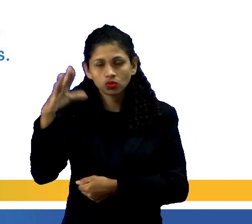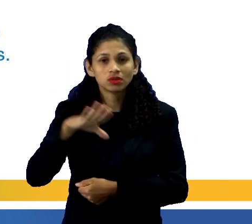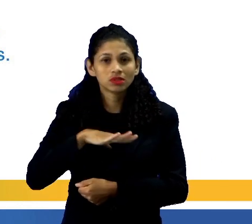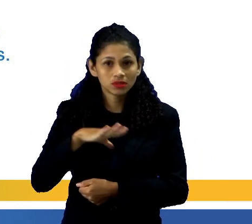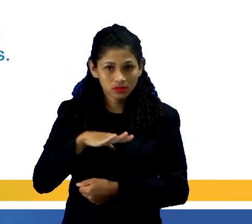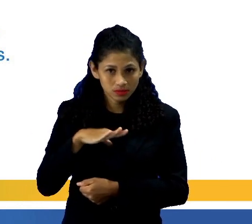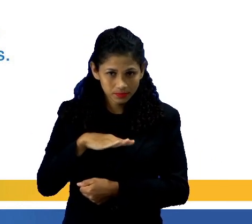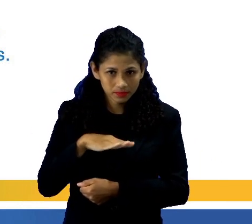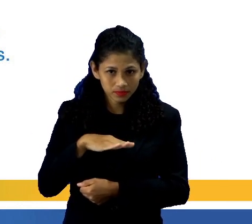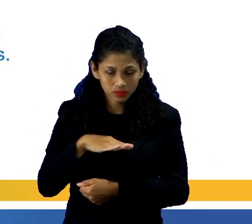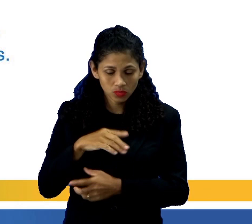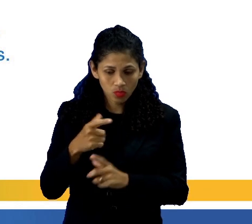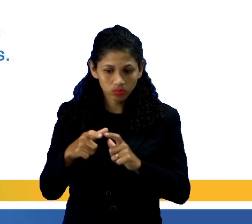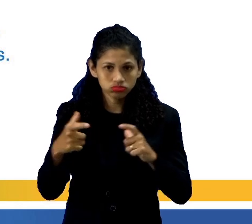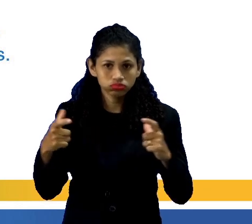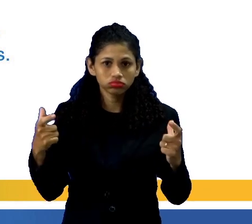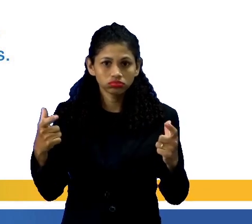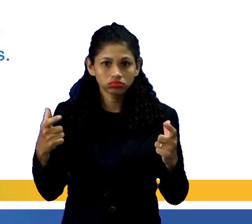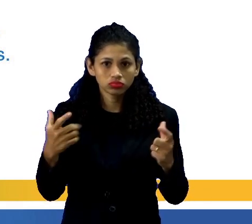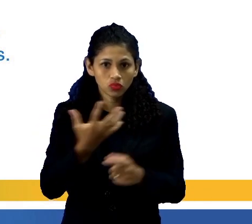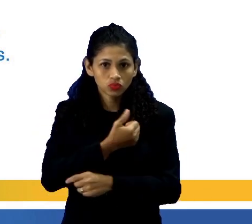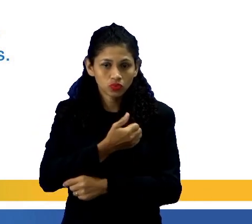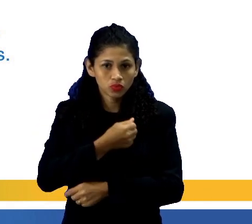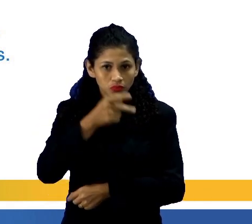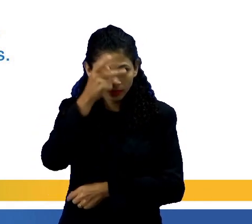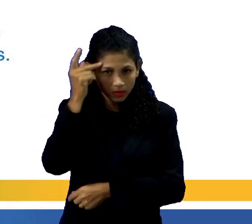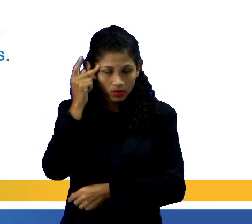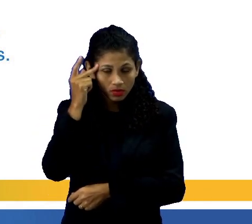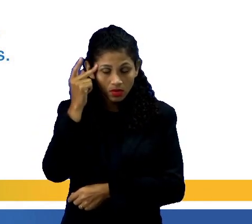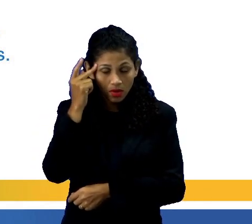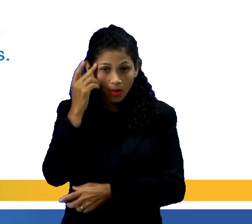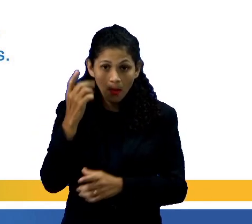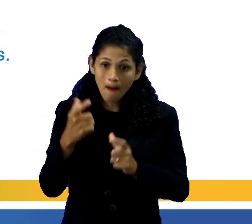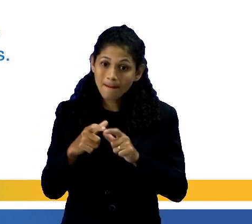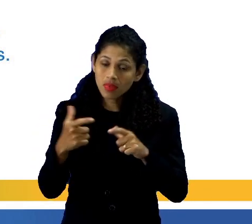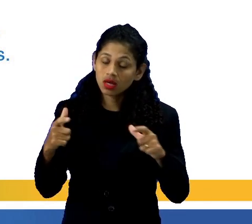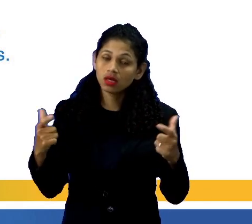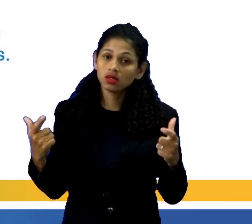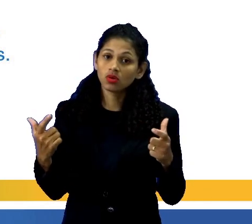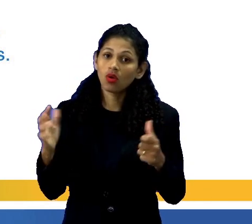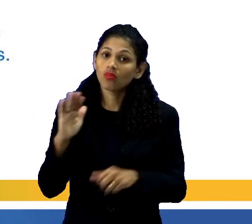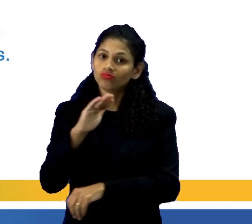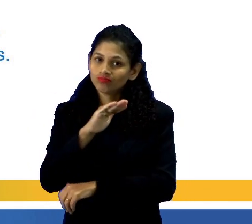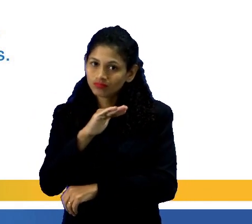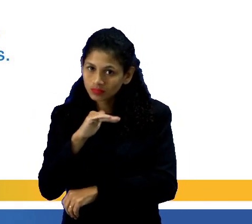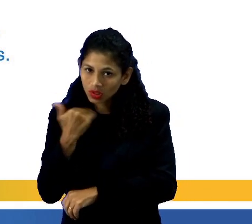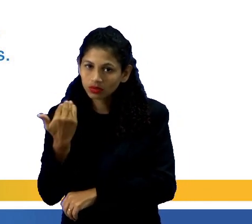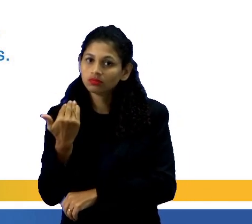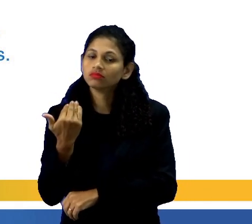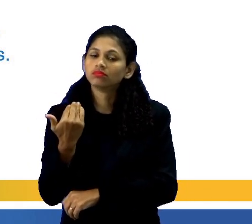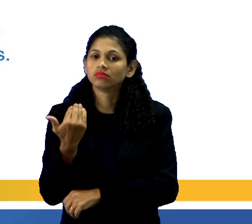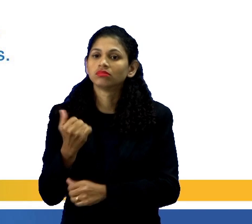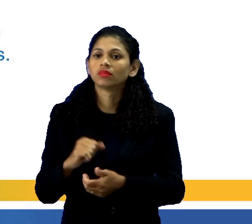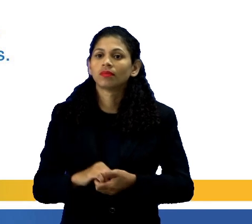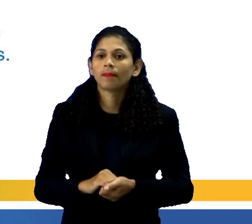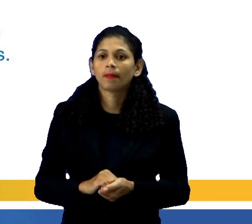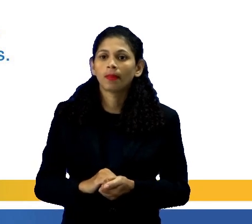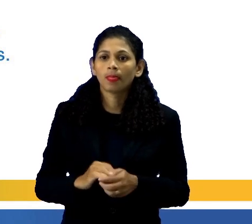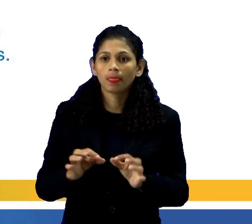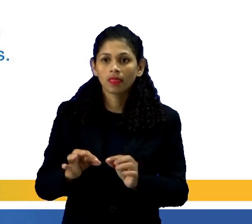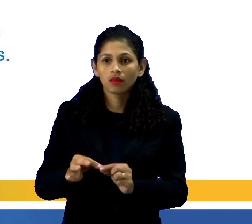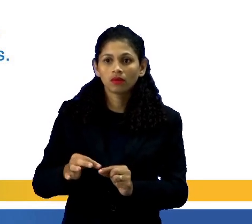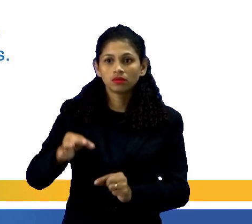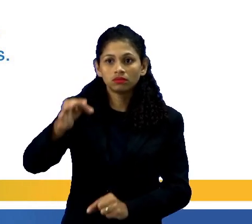cidade, quanto maior o número de pessoas, maior o número de mortalidade. comprimento da altura e a área